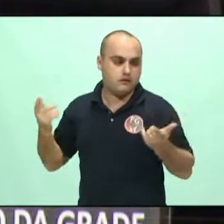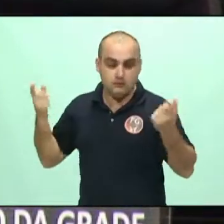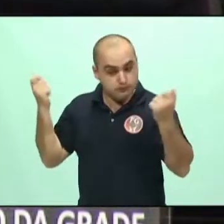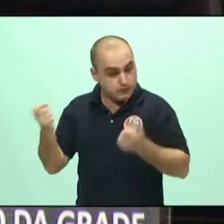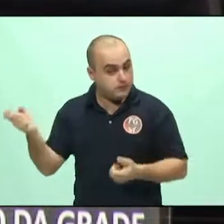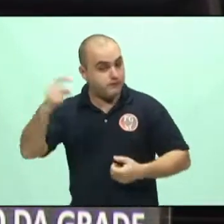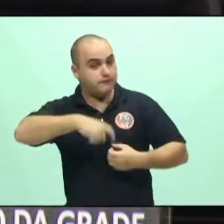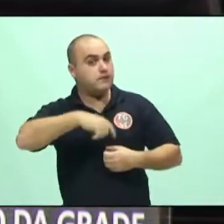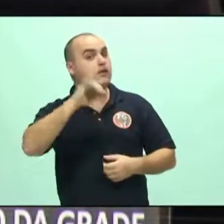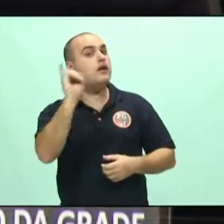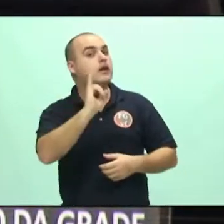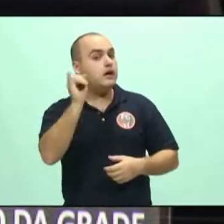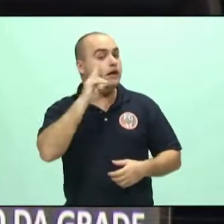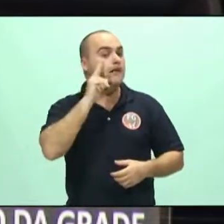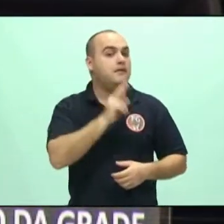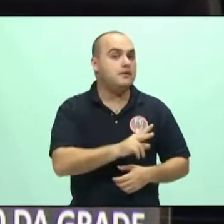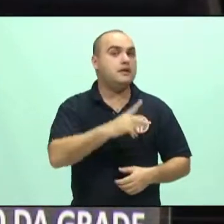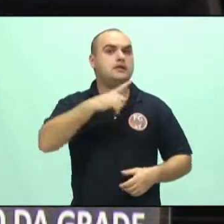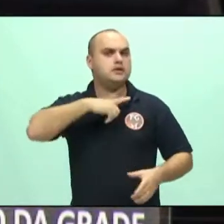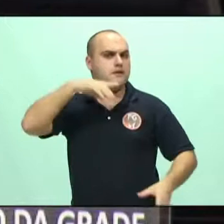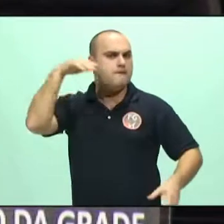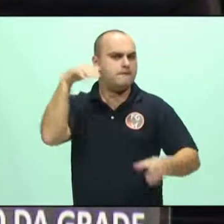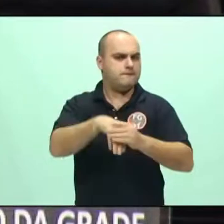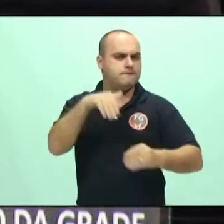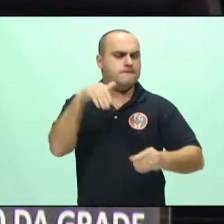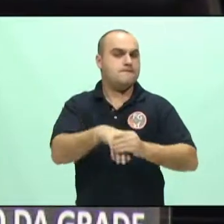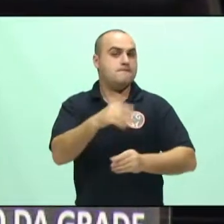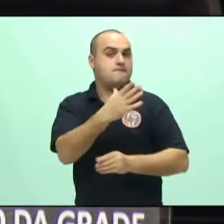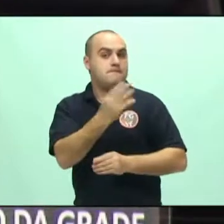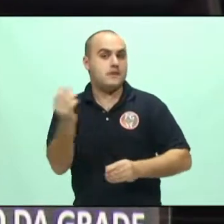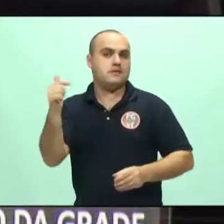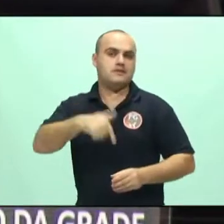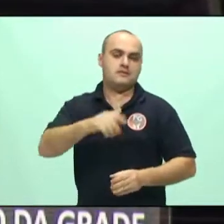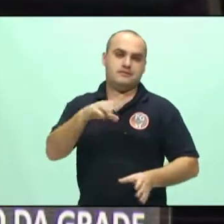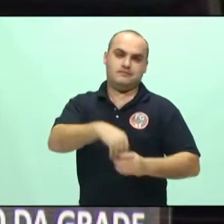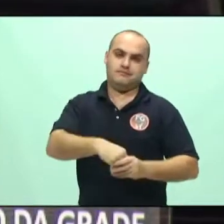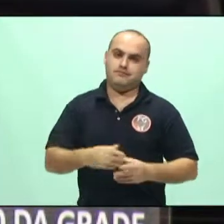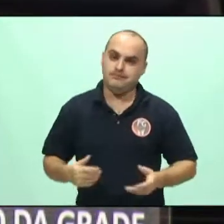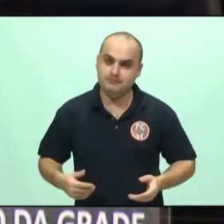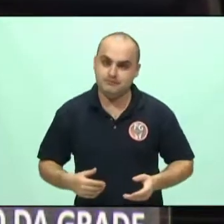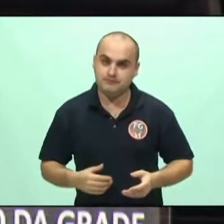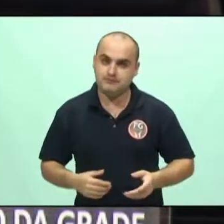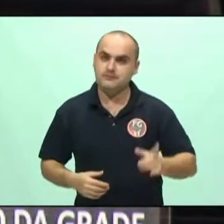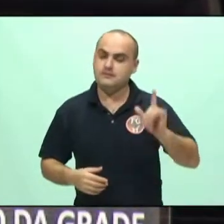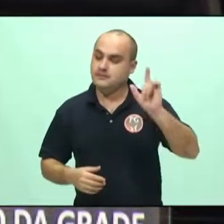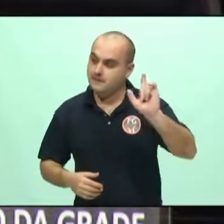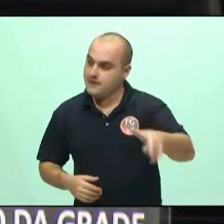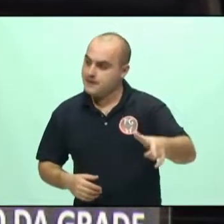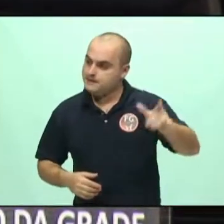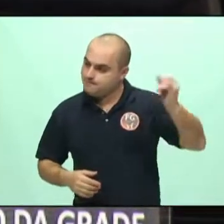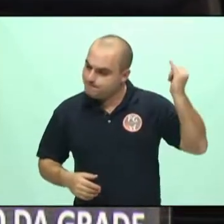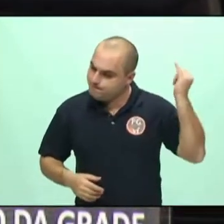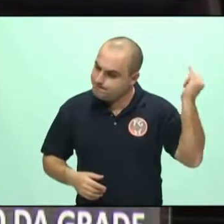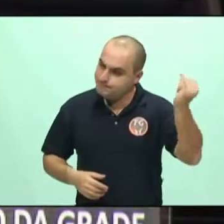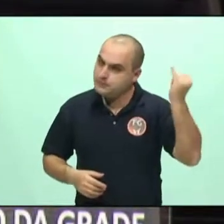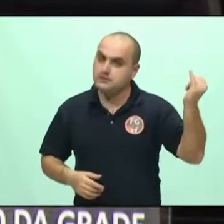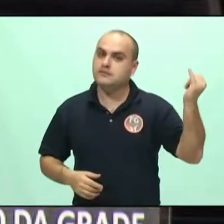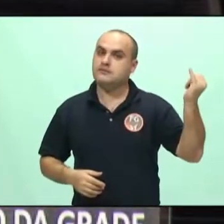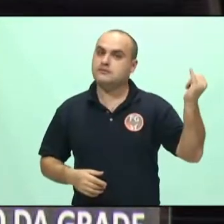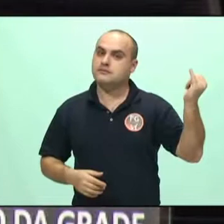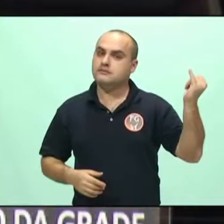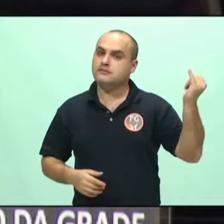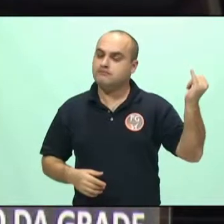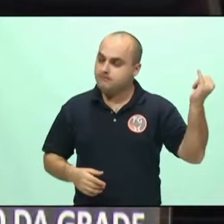Itajaí para ver necessidade desse povo que levou uma votação Então eu acho que não é um ponto prioritário que